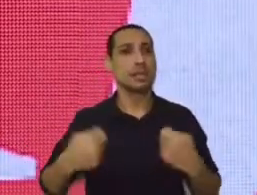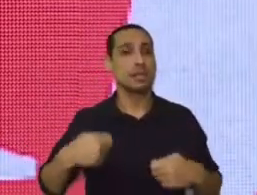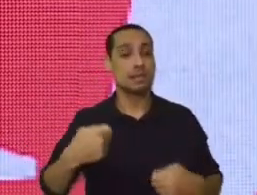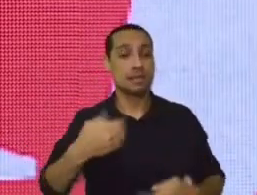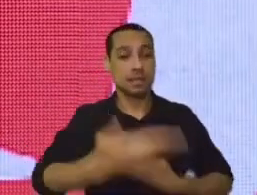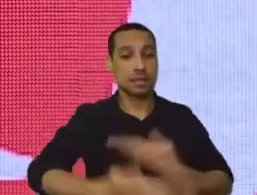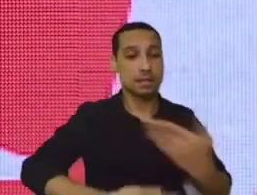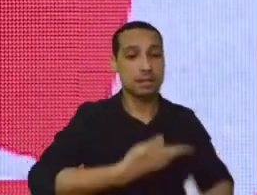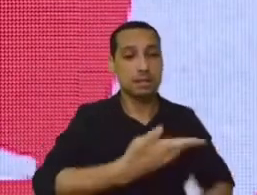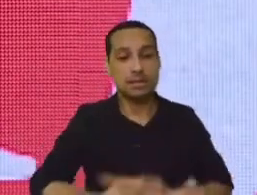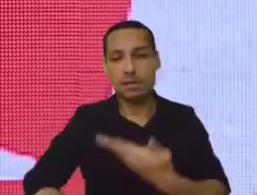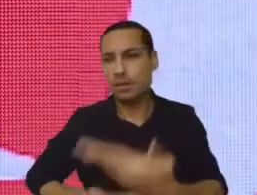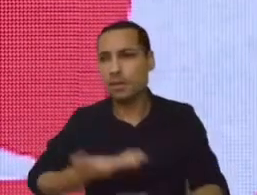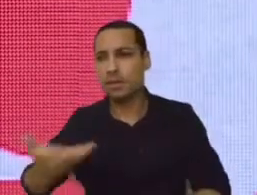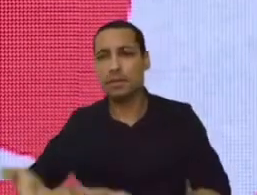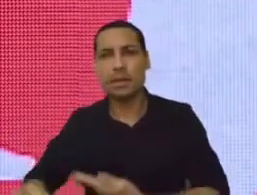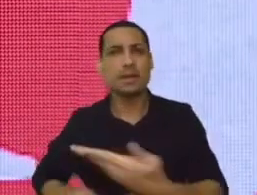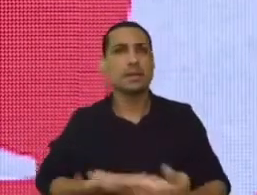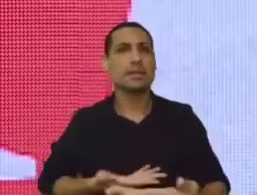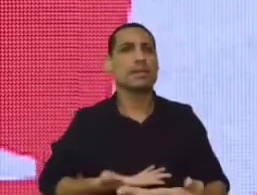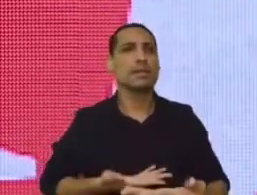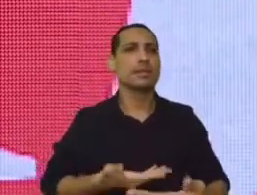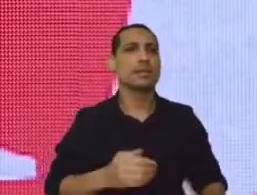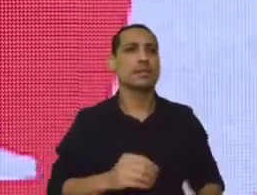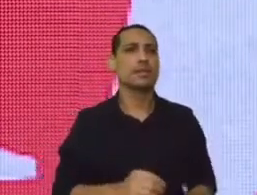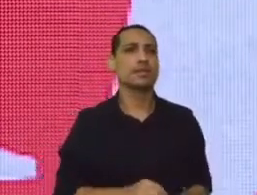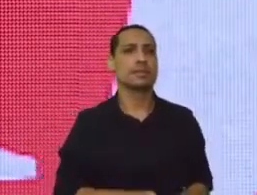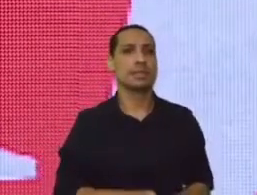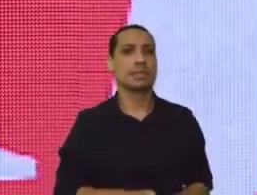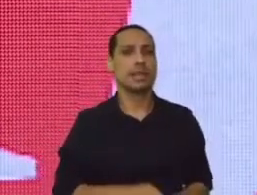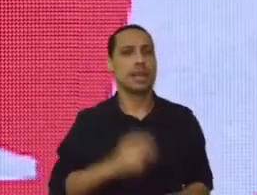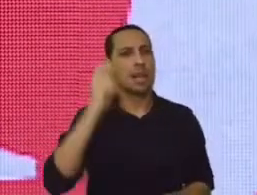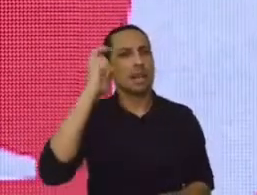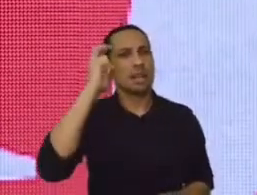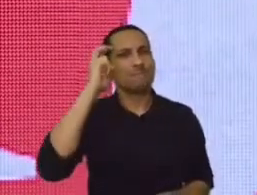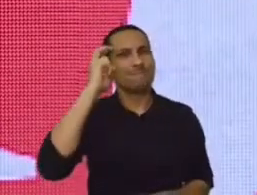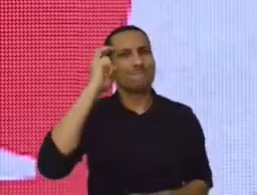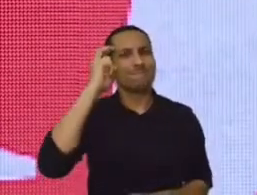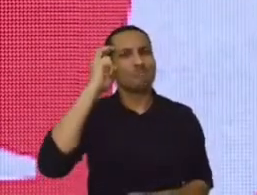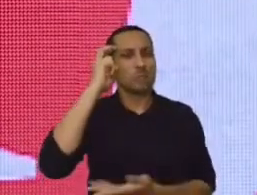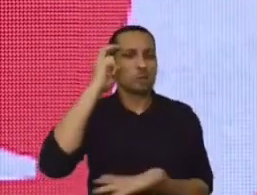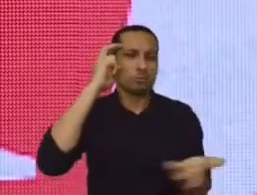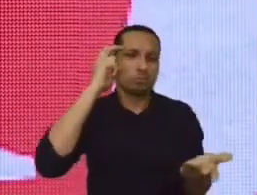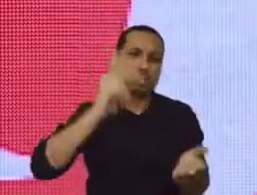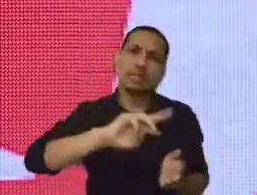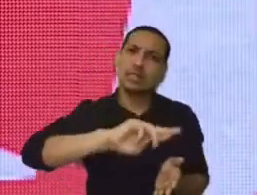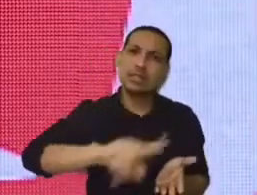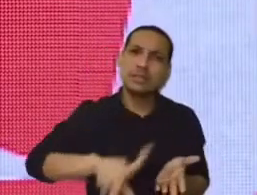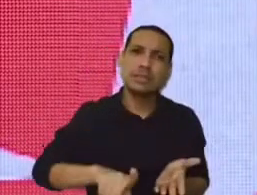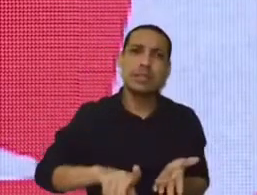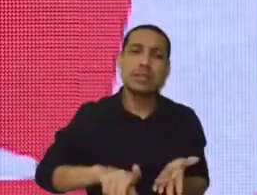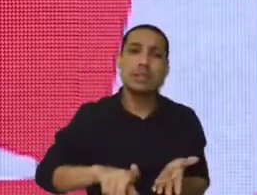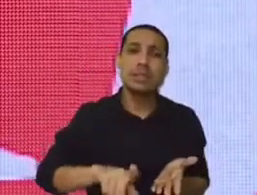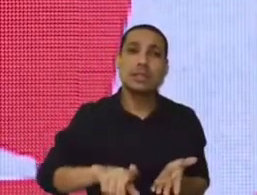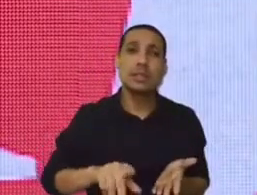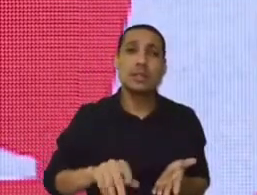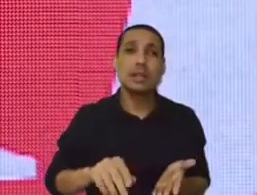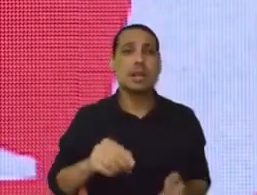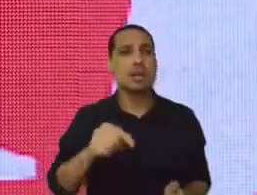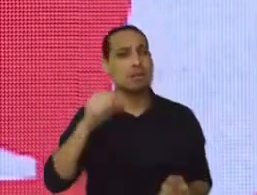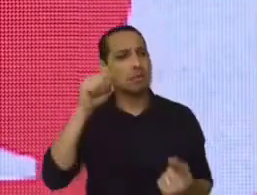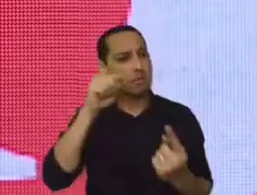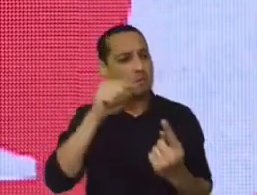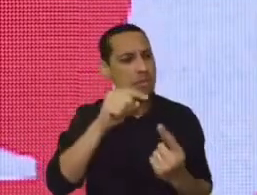as categorias que não é da nossa cultura. Nós estamos vendo também os trabalhadores por aplicativo, né? que é